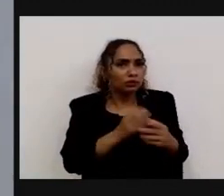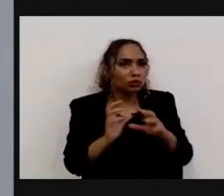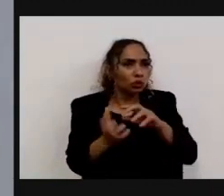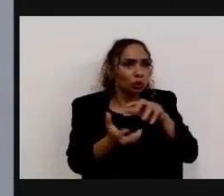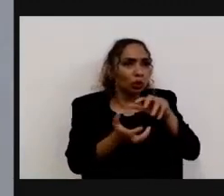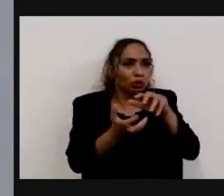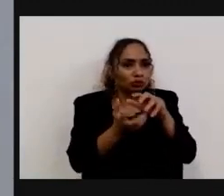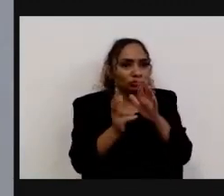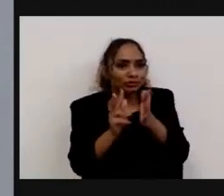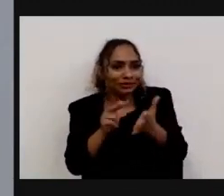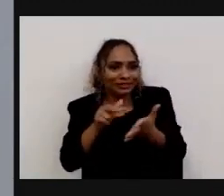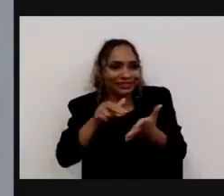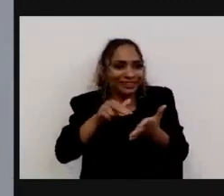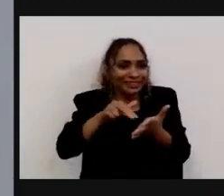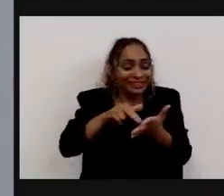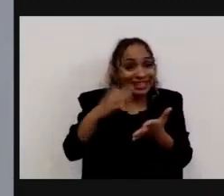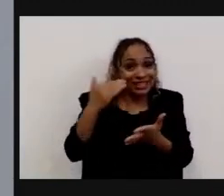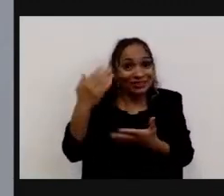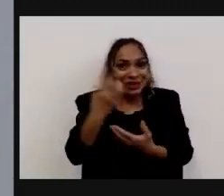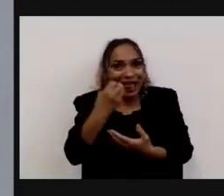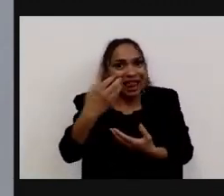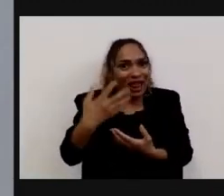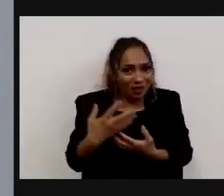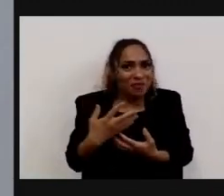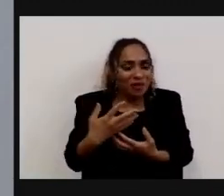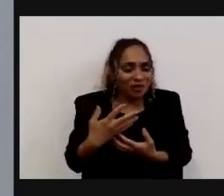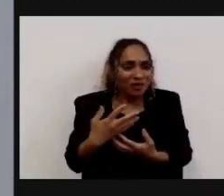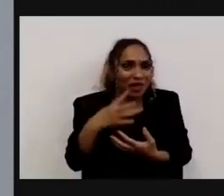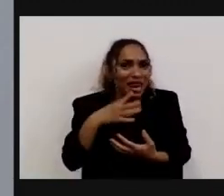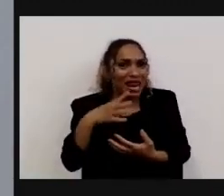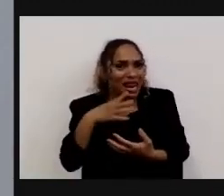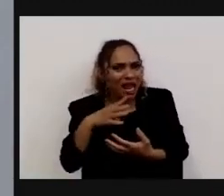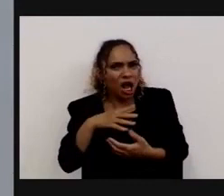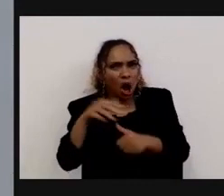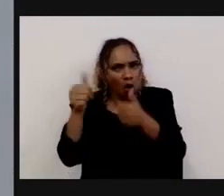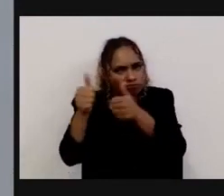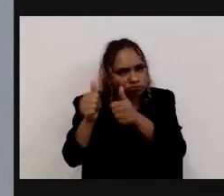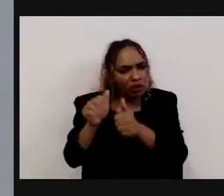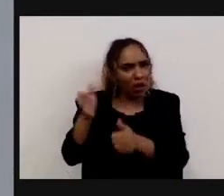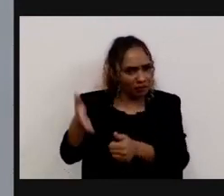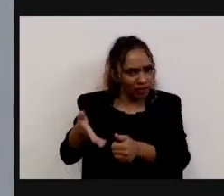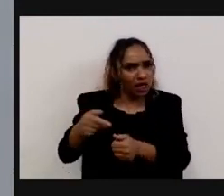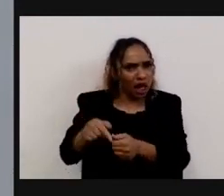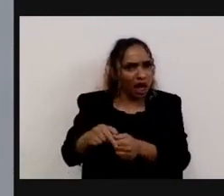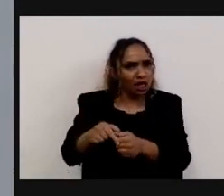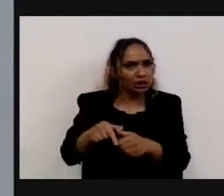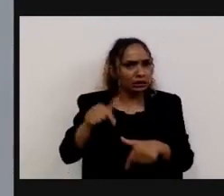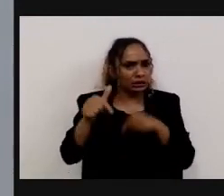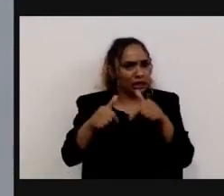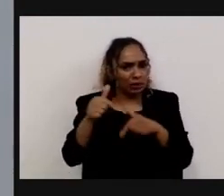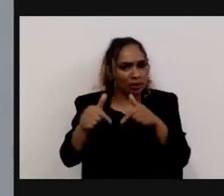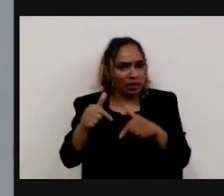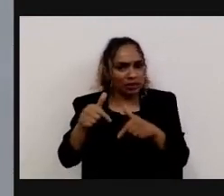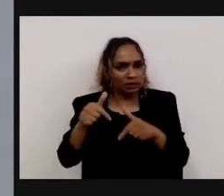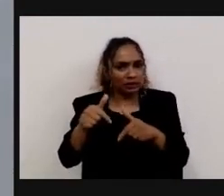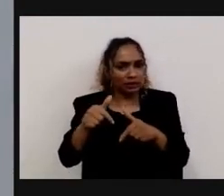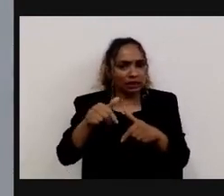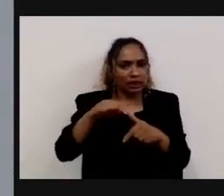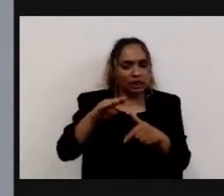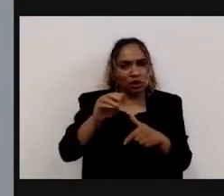é muito legal que aparecer é bom se você tá aparecendo você é bem avaliado se você tá trabalhando aqui no